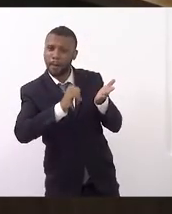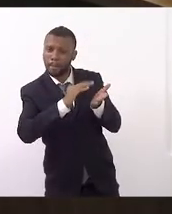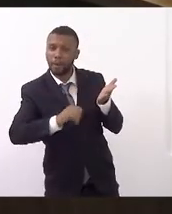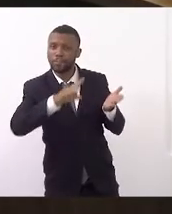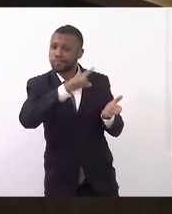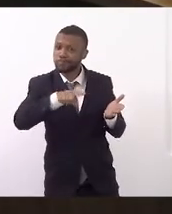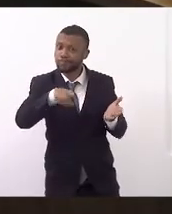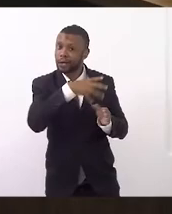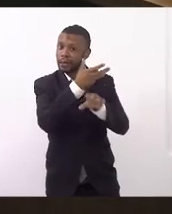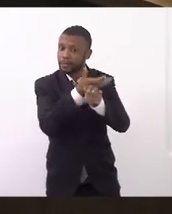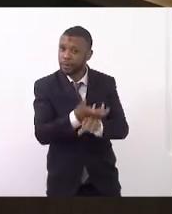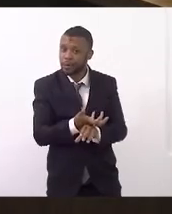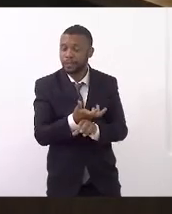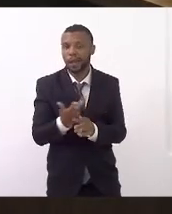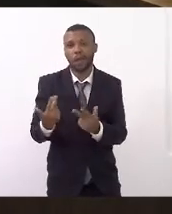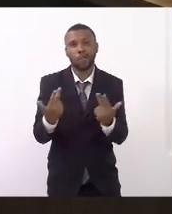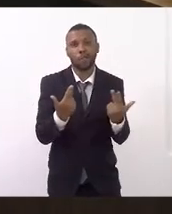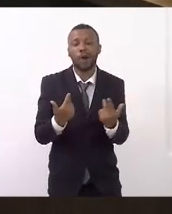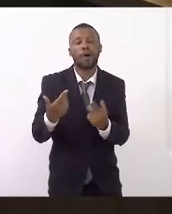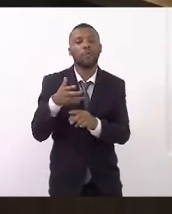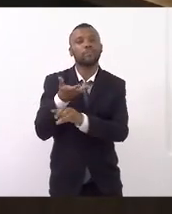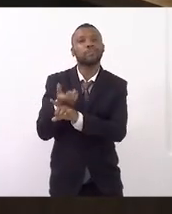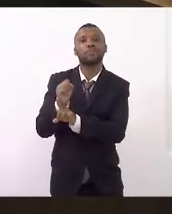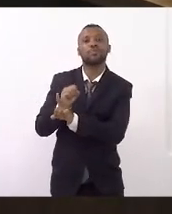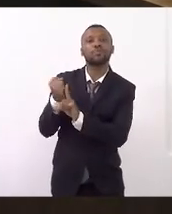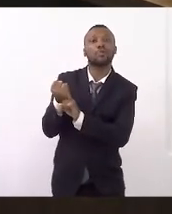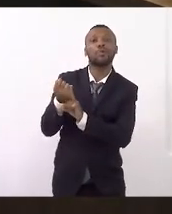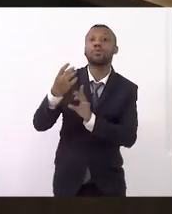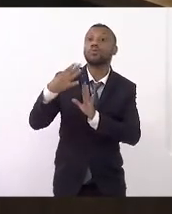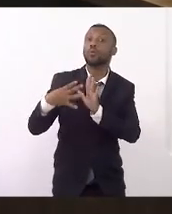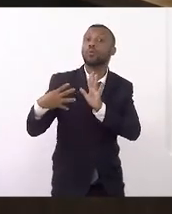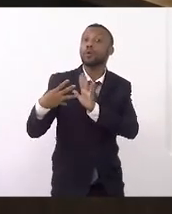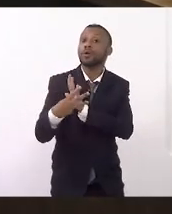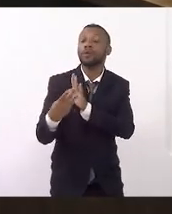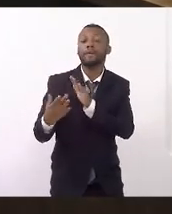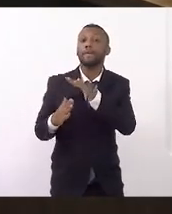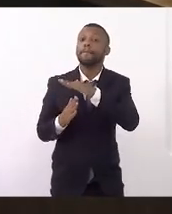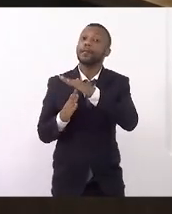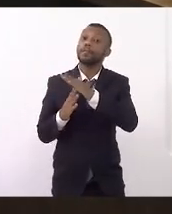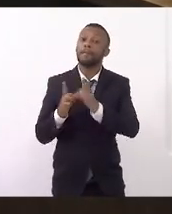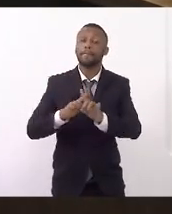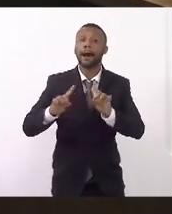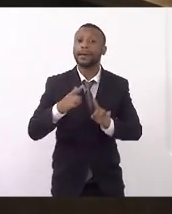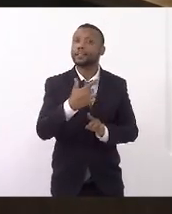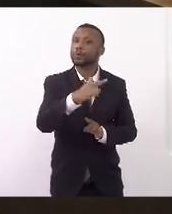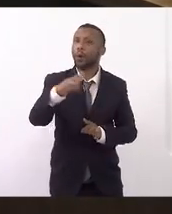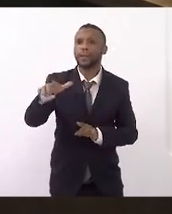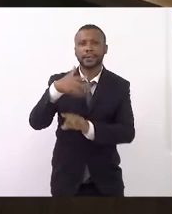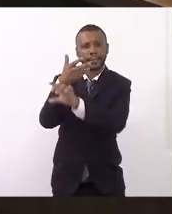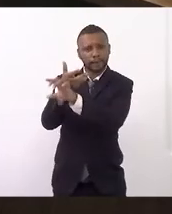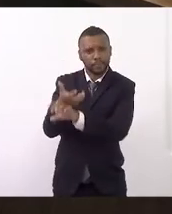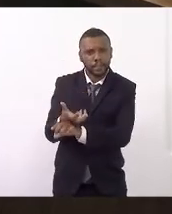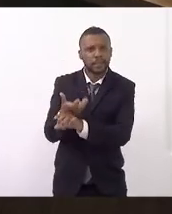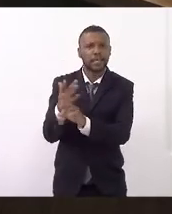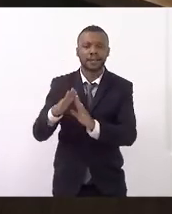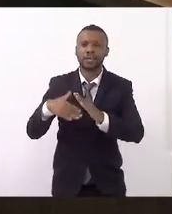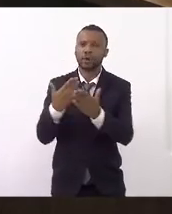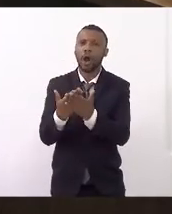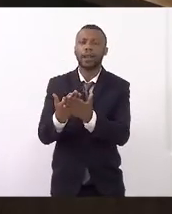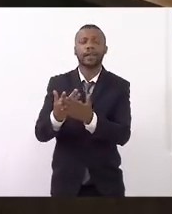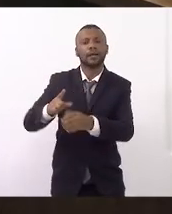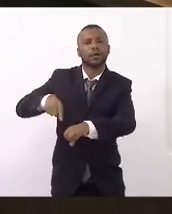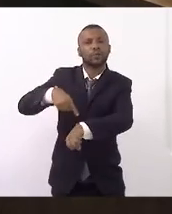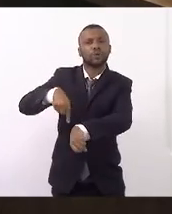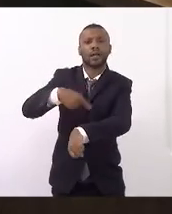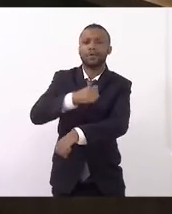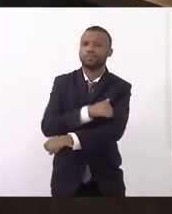da sociologia no currículo mínimo, mas outras disciplinas nas escolas em horário integral, você criou,